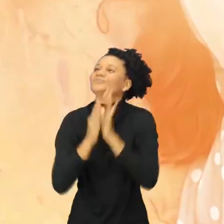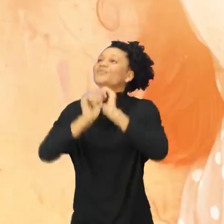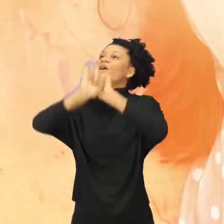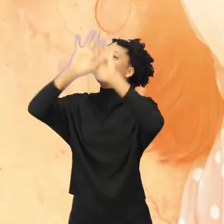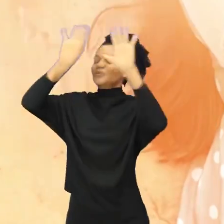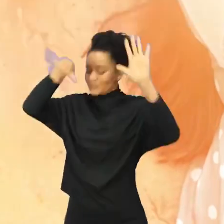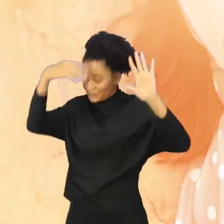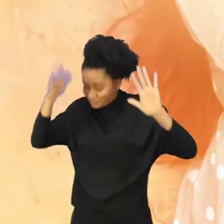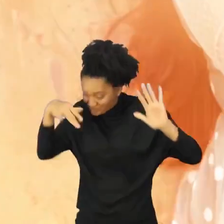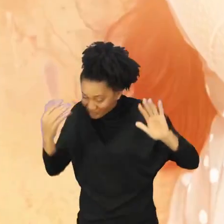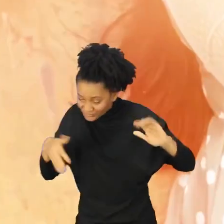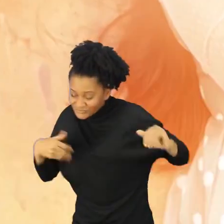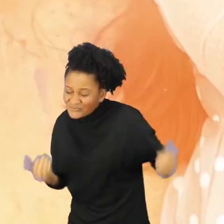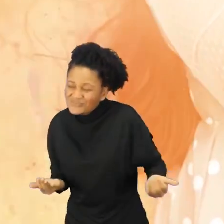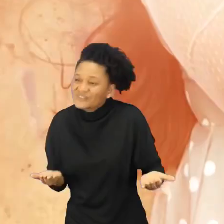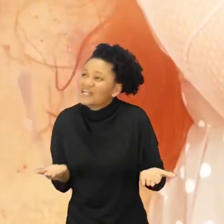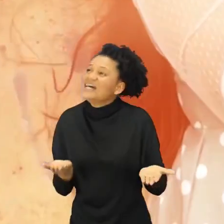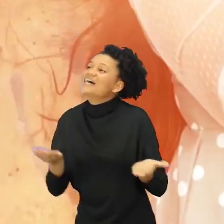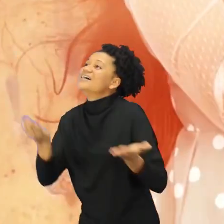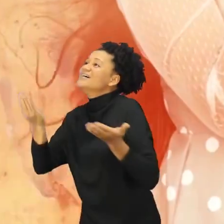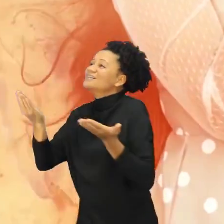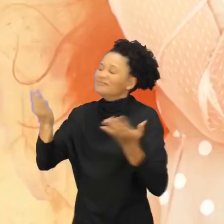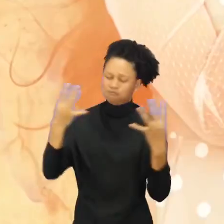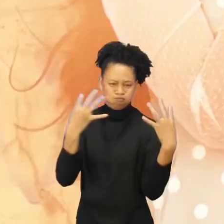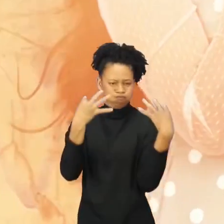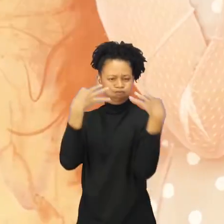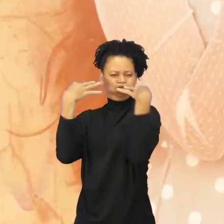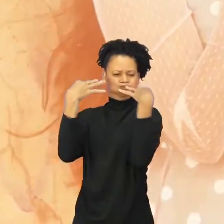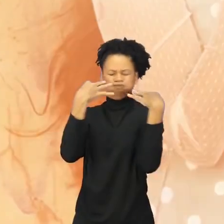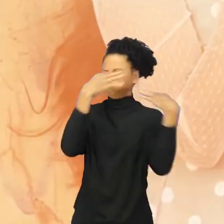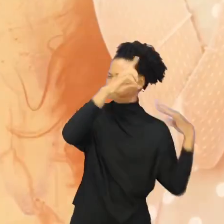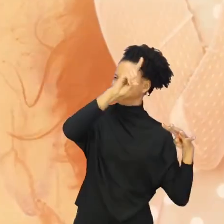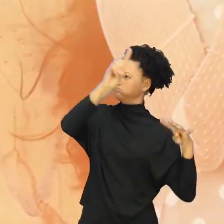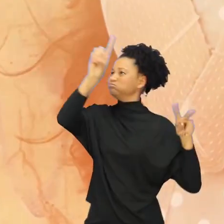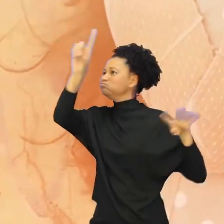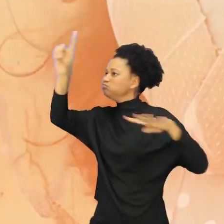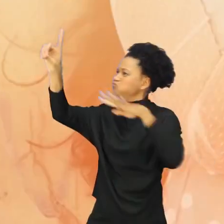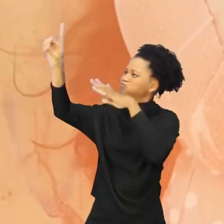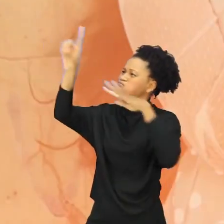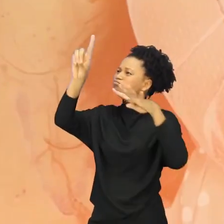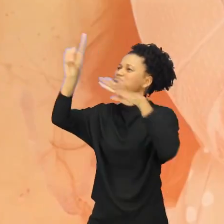É somente do Senhor Eu pertenço a Ele